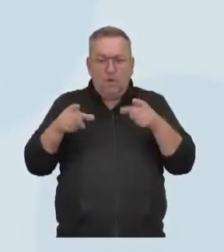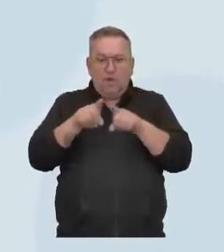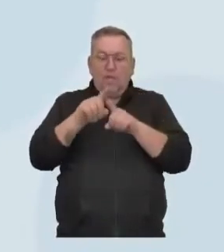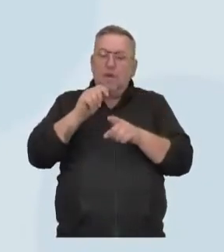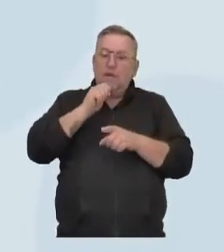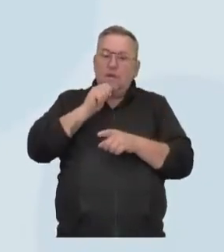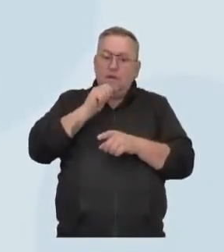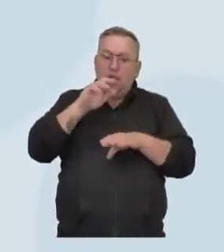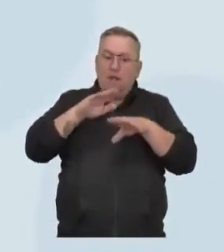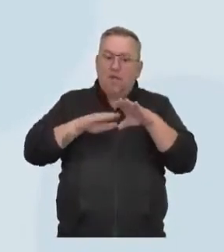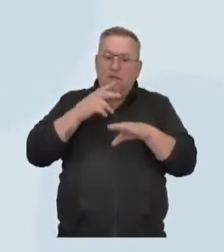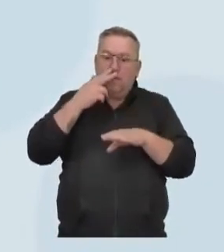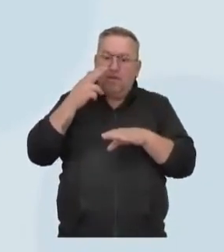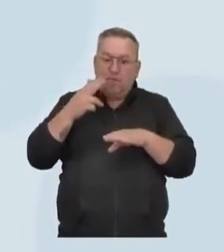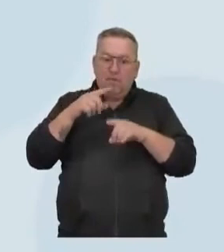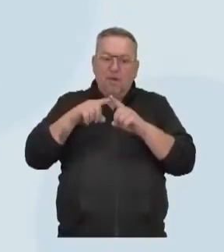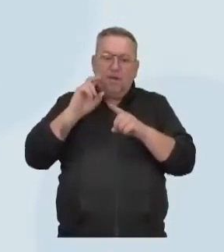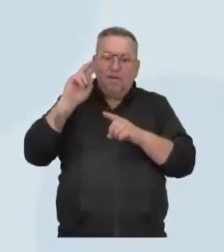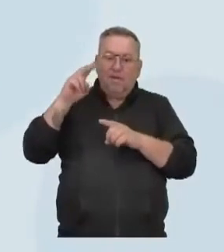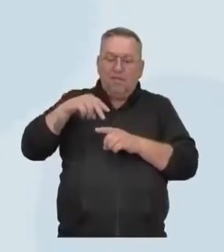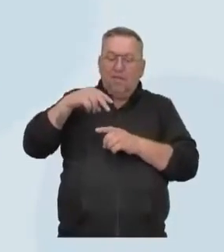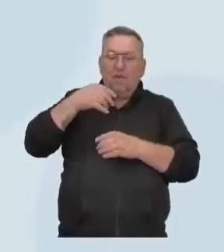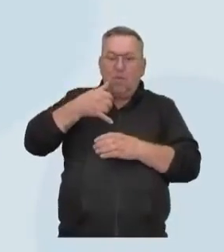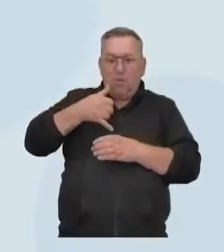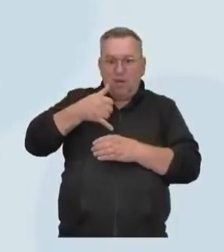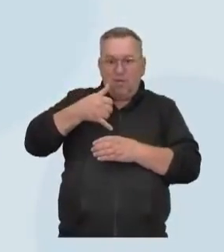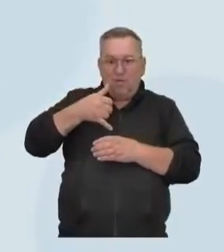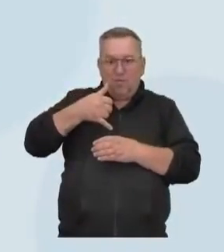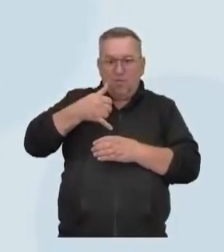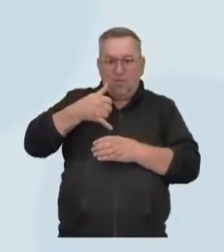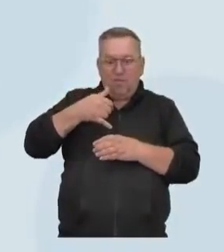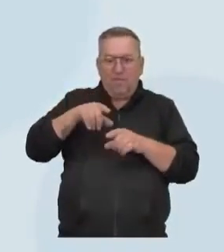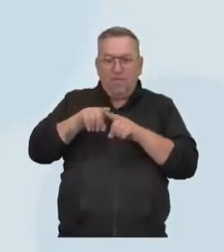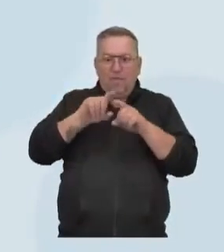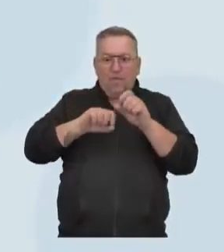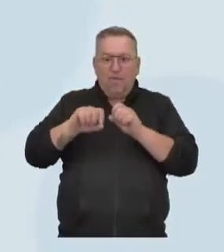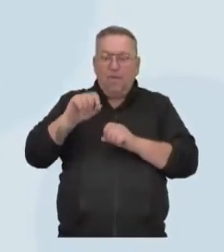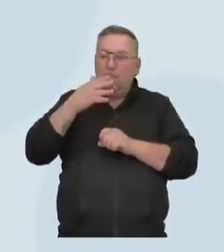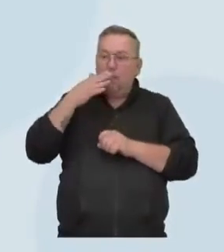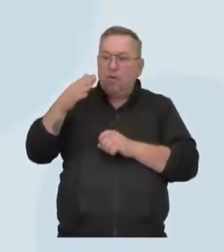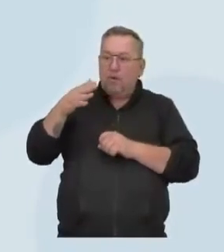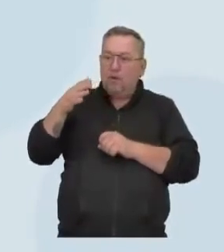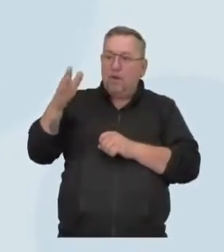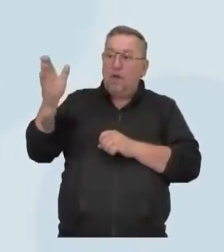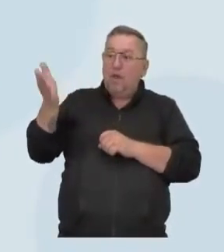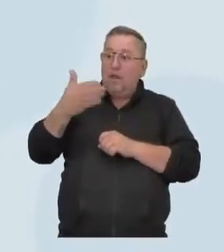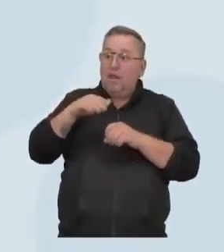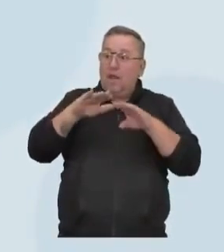às vezes parece-me escutar João Cardoso, velho de guerra, repetir ao seu crioulo: traz dessa